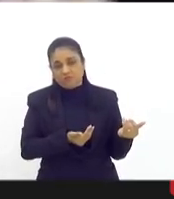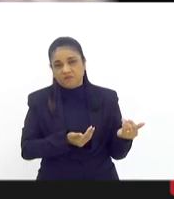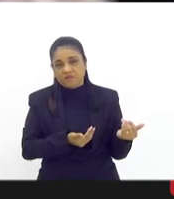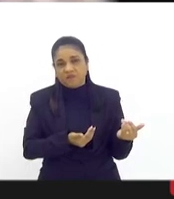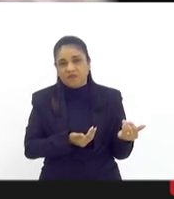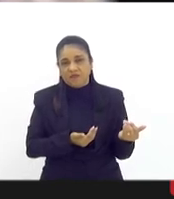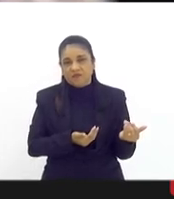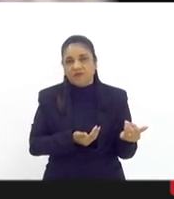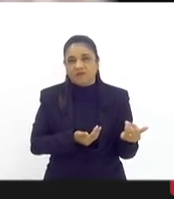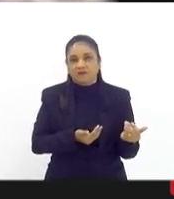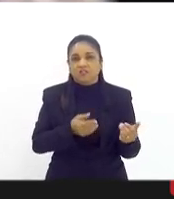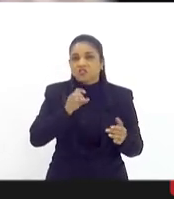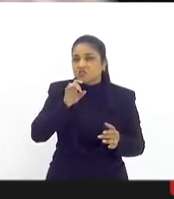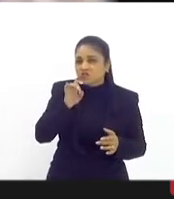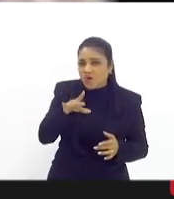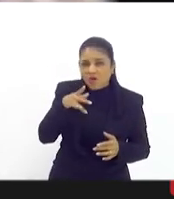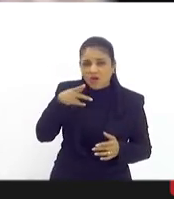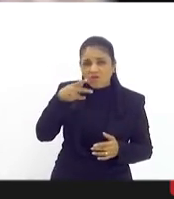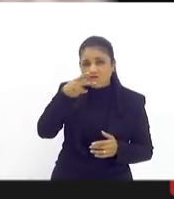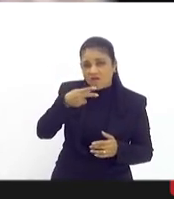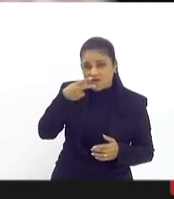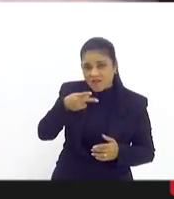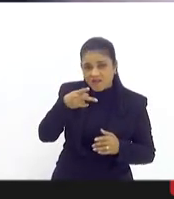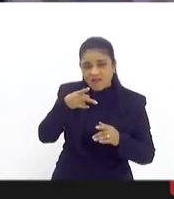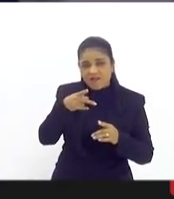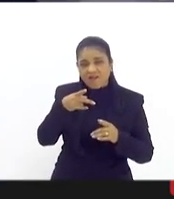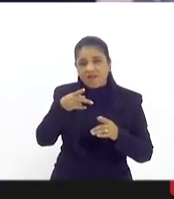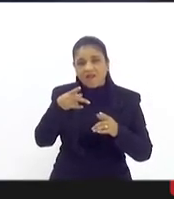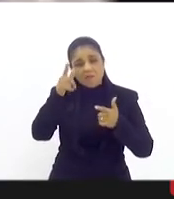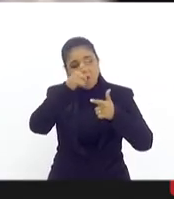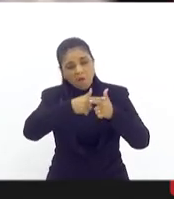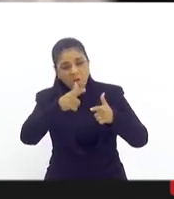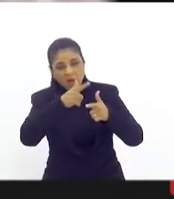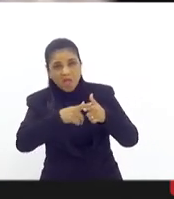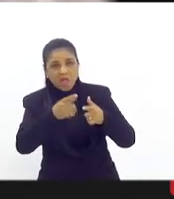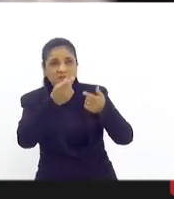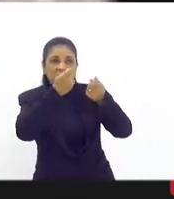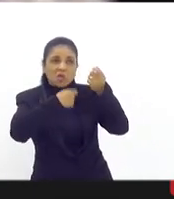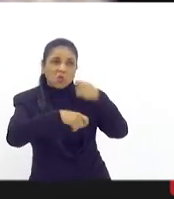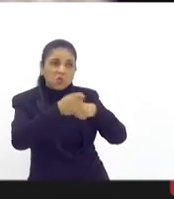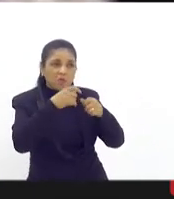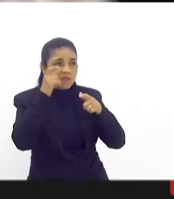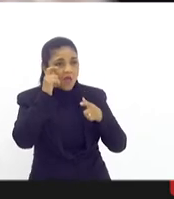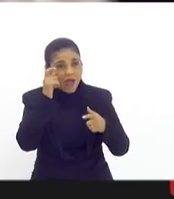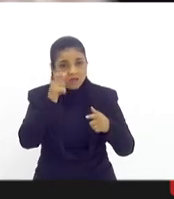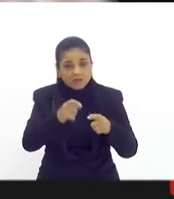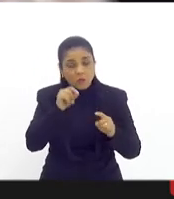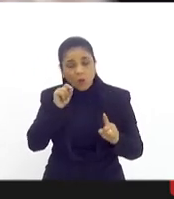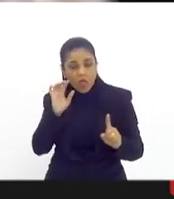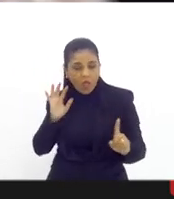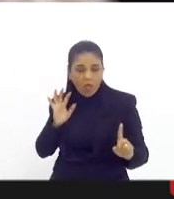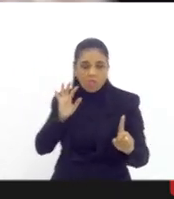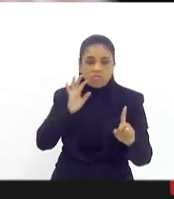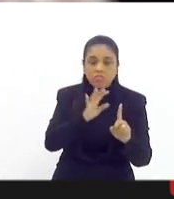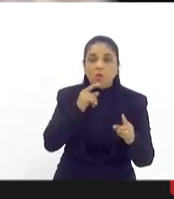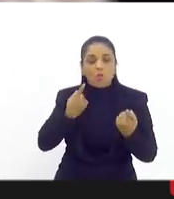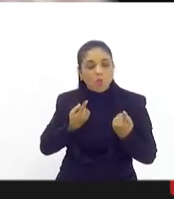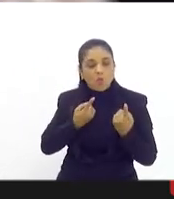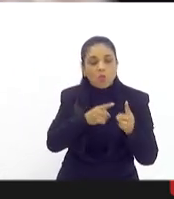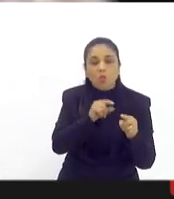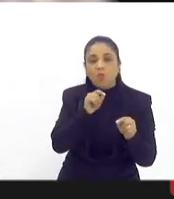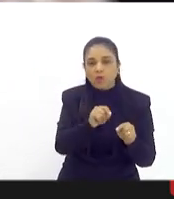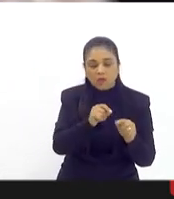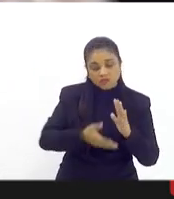gente só falar sistematicamente de problema da economia da atenção, a gente pode atacar uma das principais armas, que é